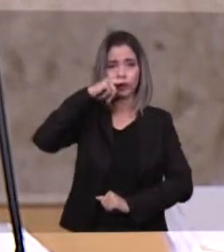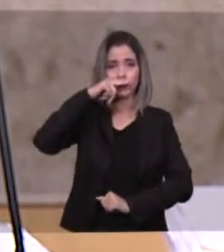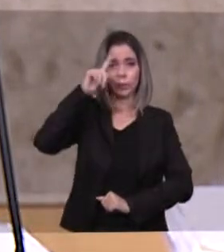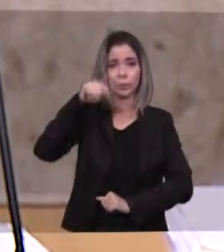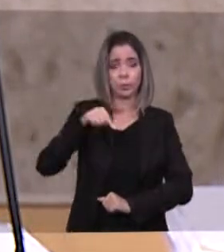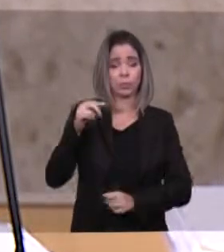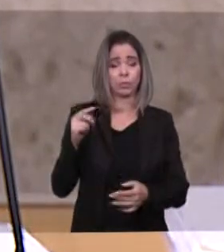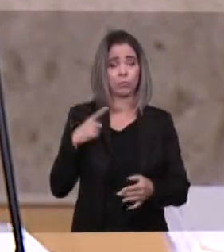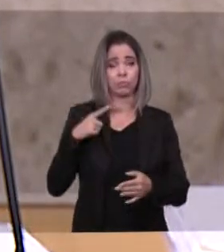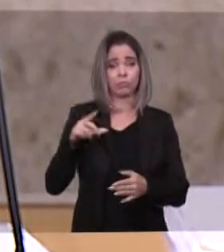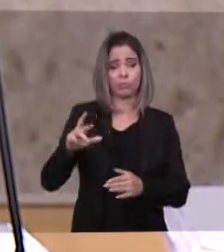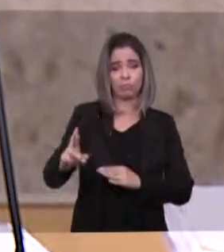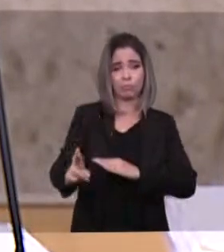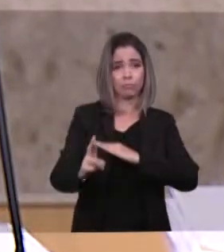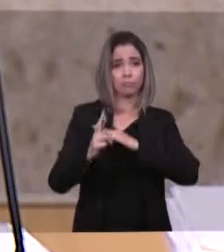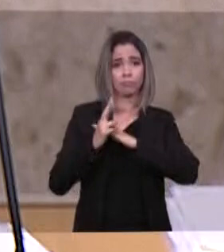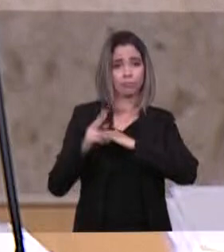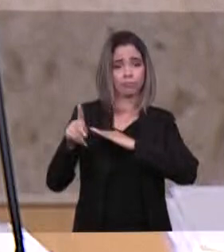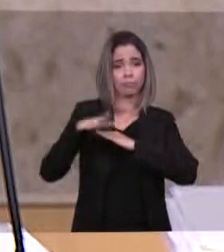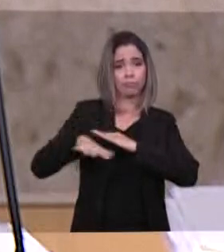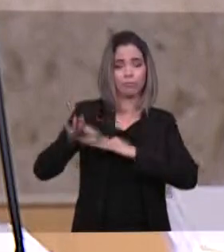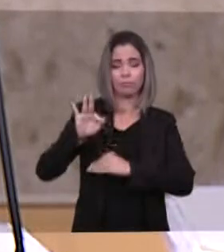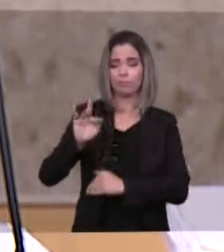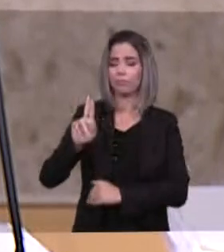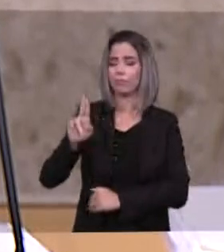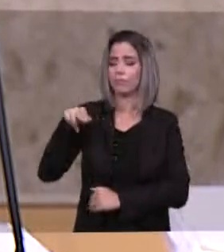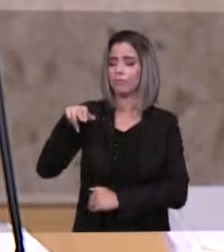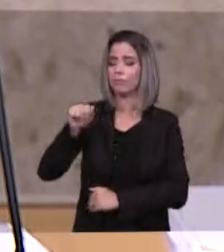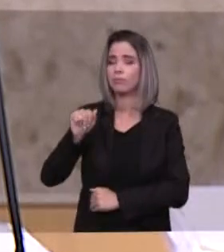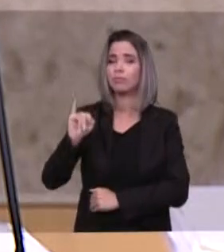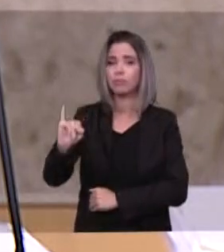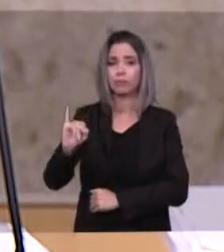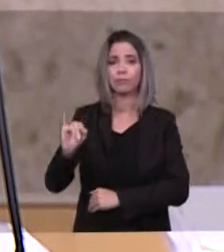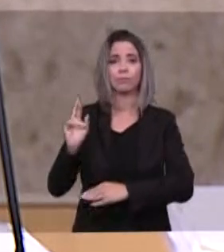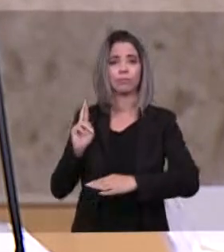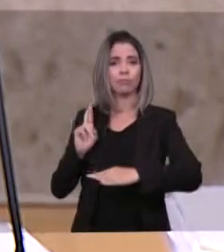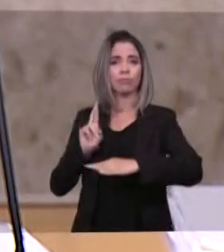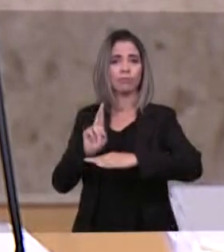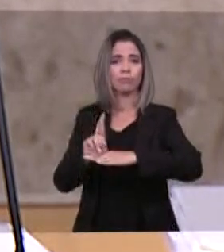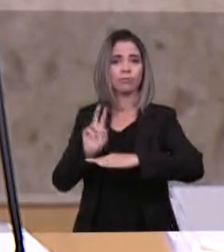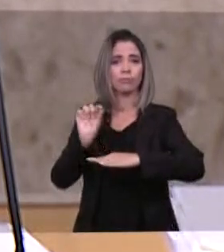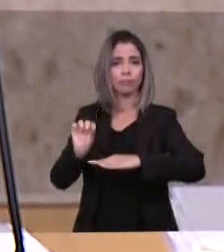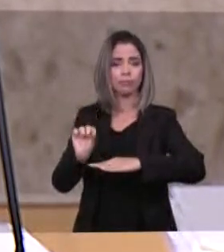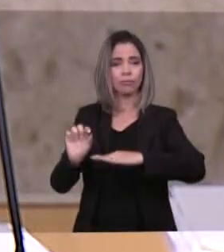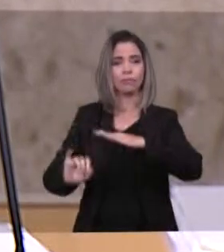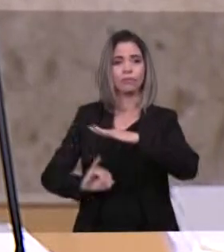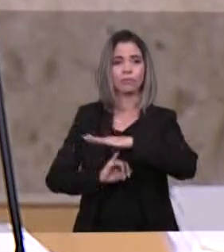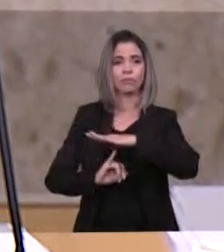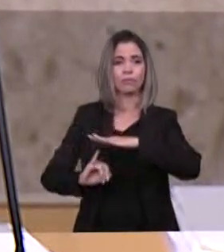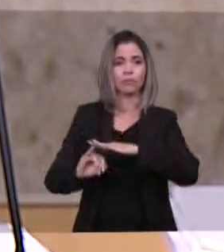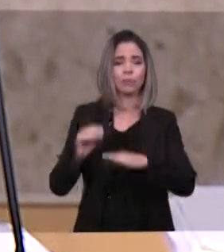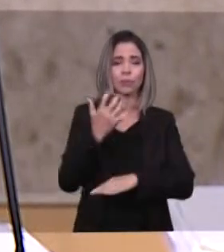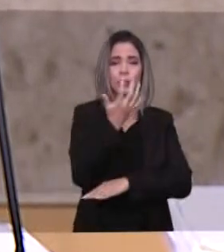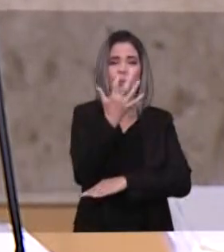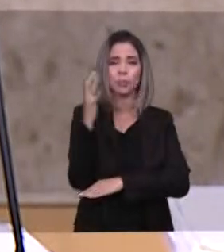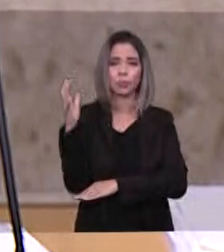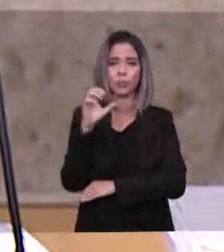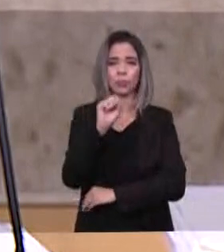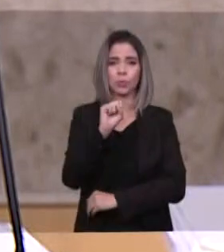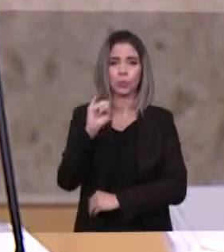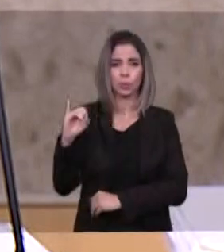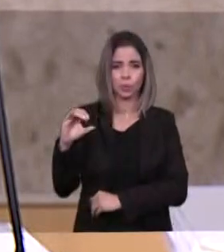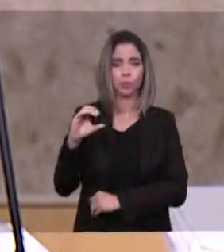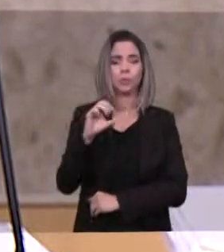recorrente a Fundação Nacional do Índio, a FUNAI, e como recorridos o Instituto do Meio Ambiente de Santa Catarina, o